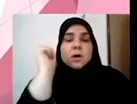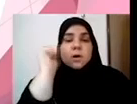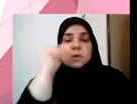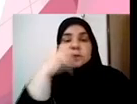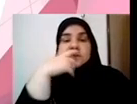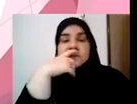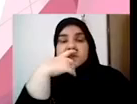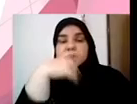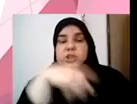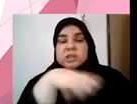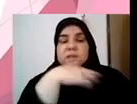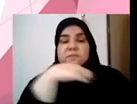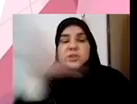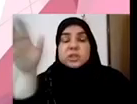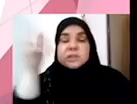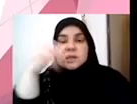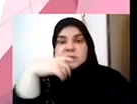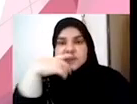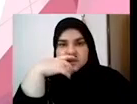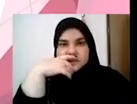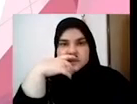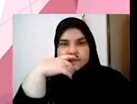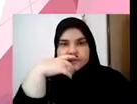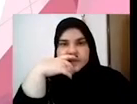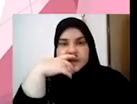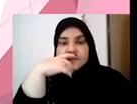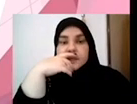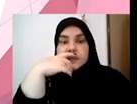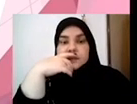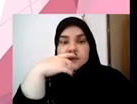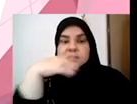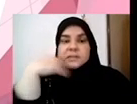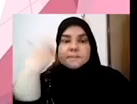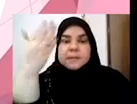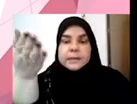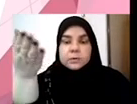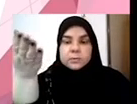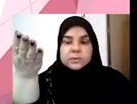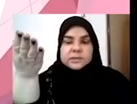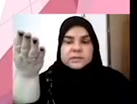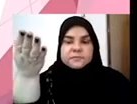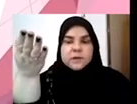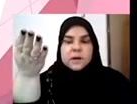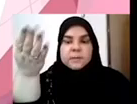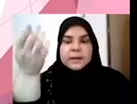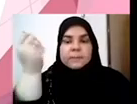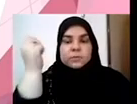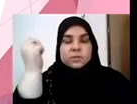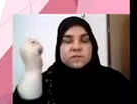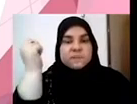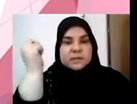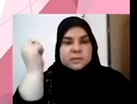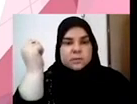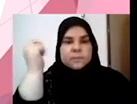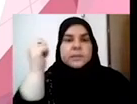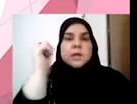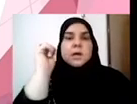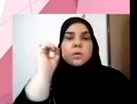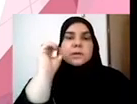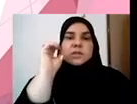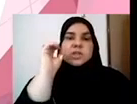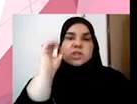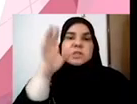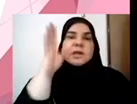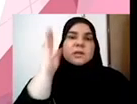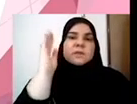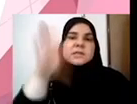0,000000000, contando aí a gente tem 23 zeros, tá? Então, assim, para ler o número dessa forma é muito difícil.